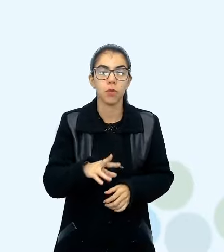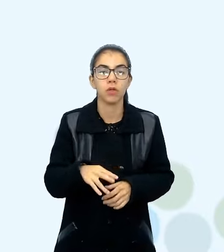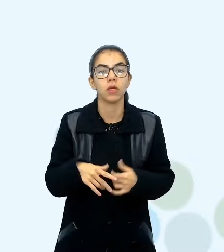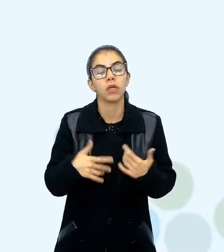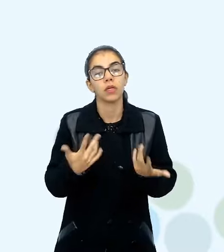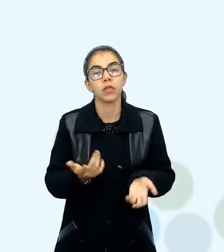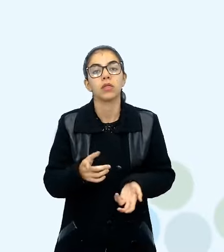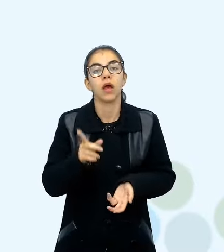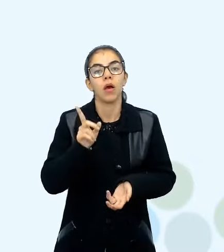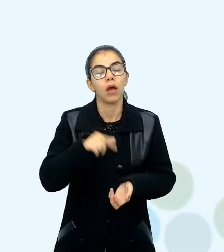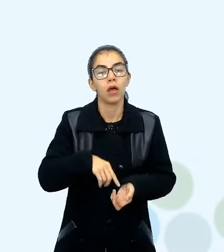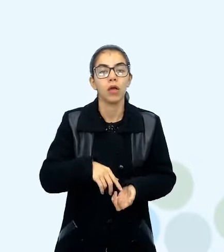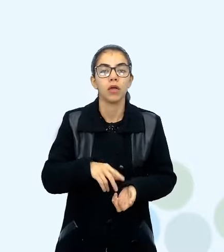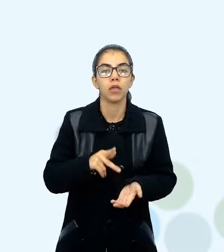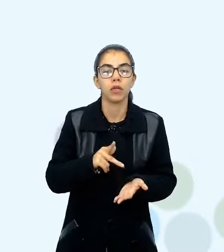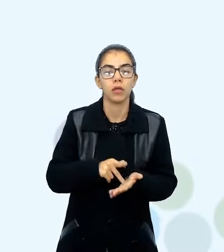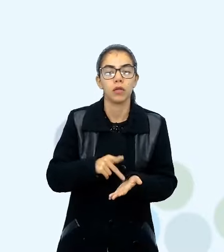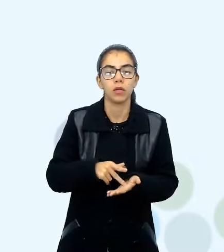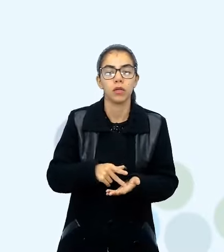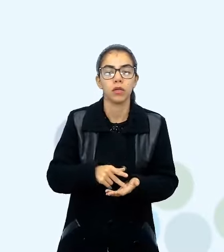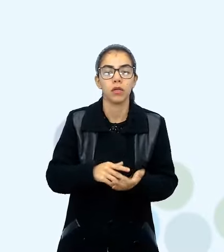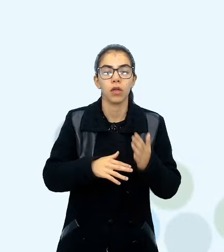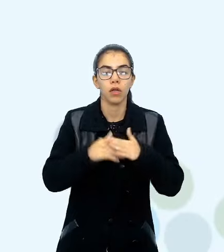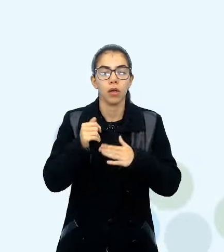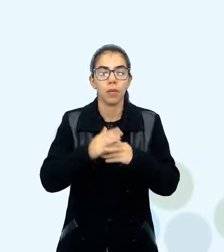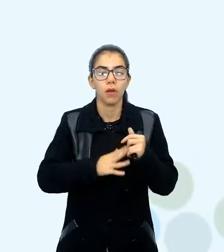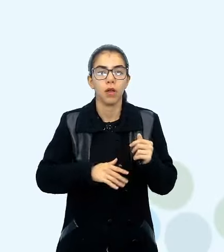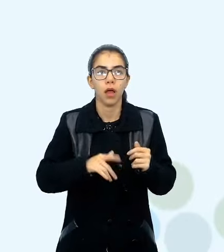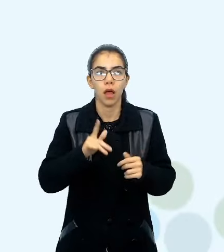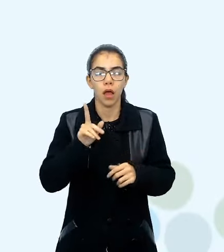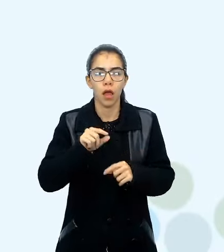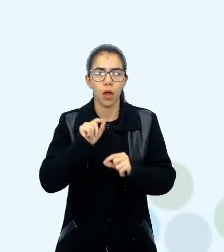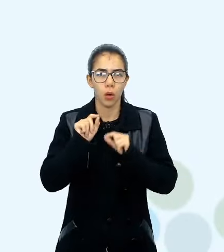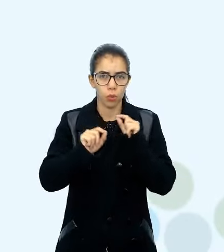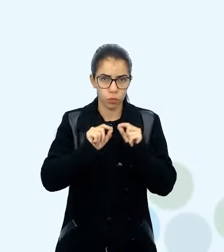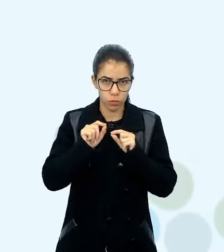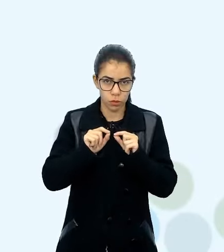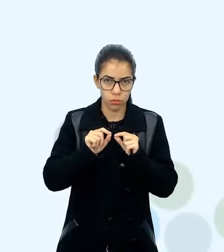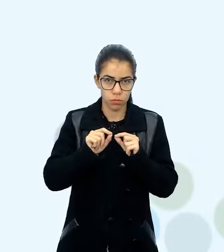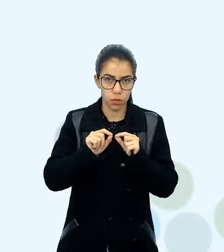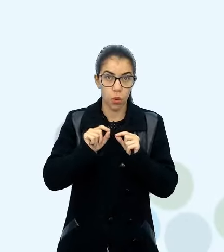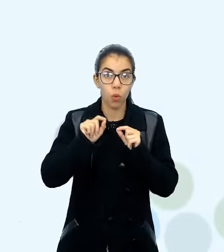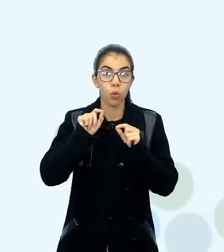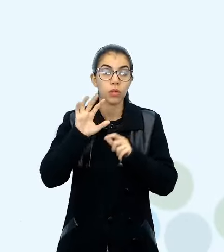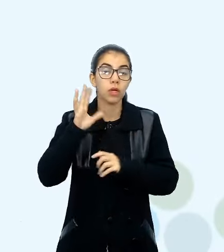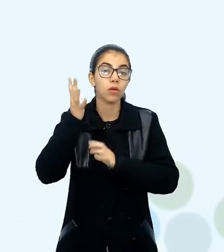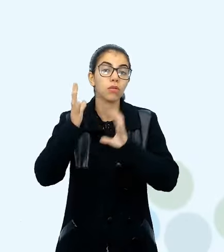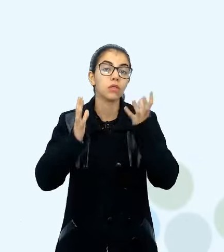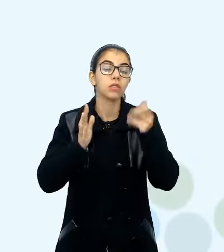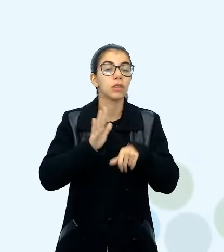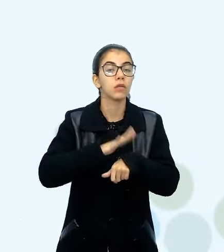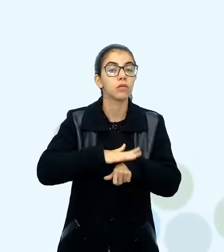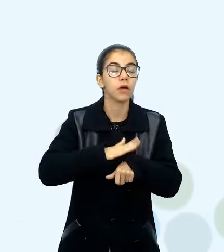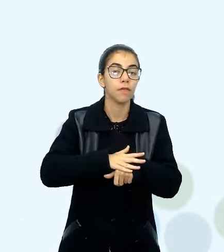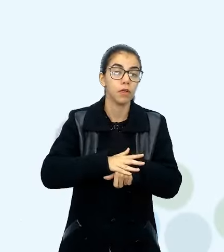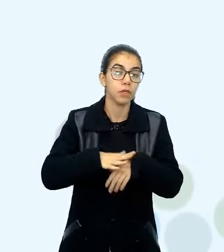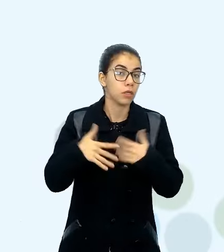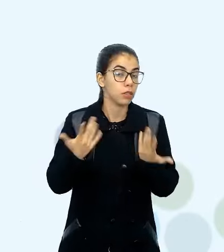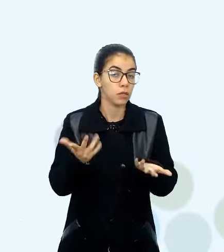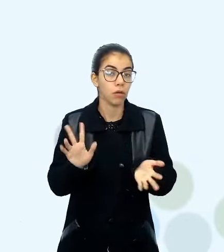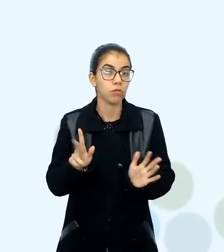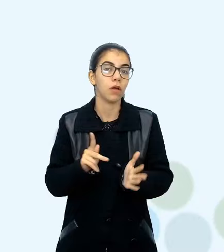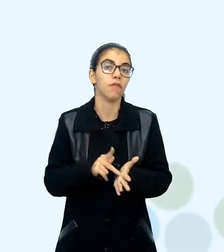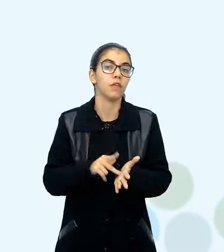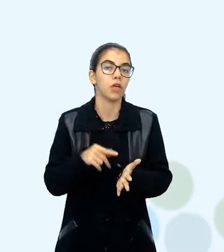na verdade, a gente vai vendo essa habituação no sentido de entender o que está sendo feito, né? Então, na verdade, a